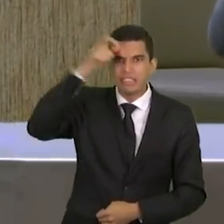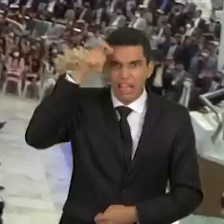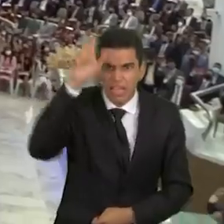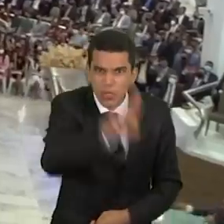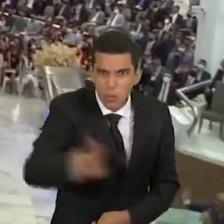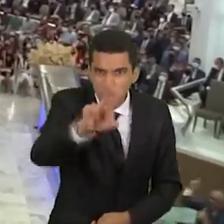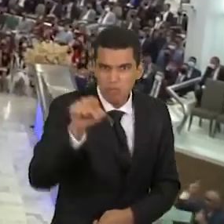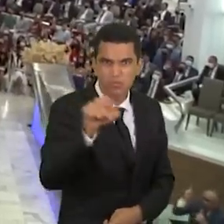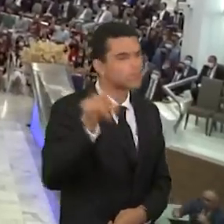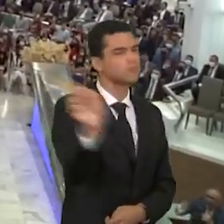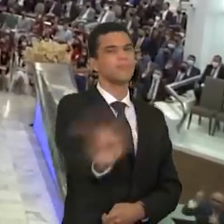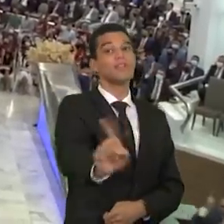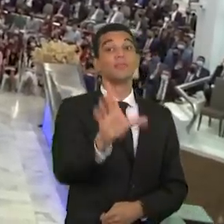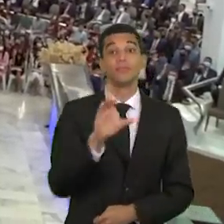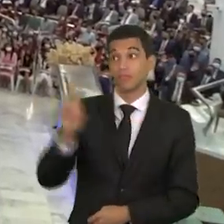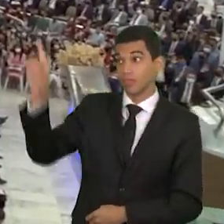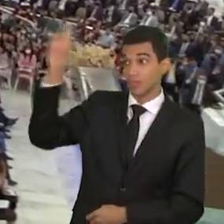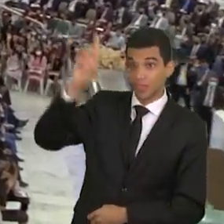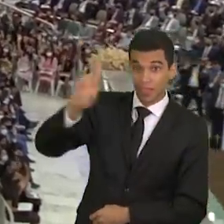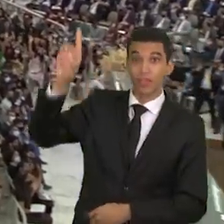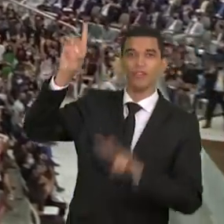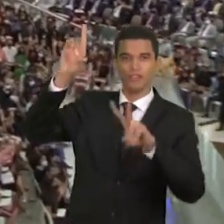Satanás. Deus vai te